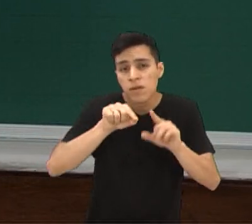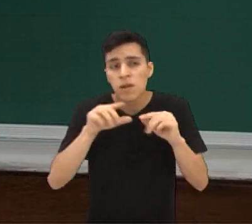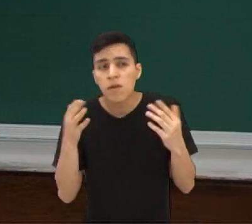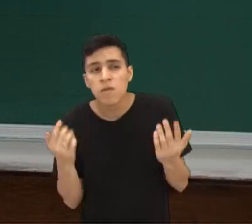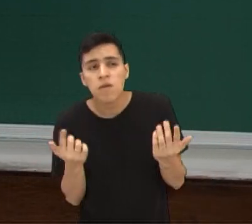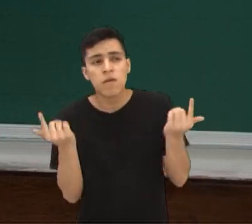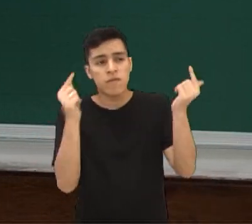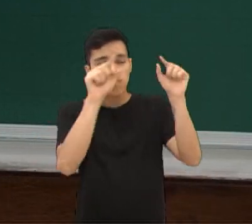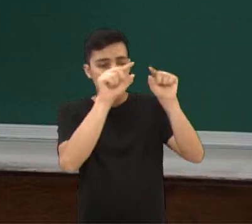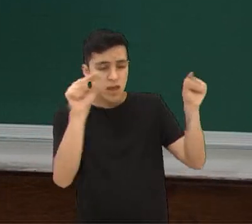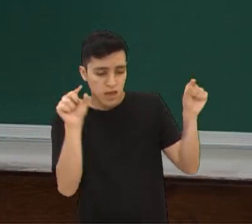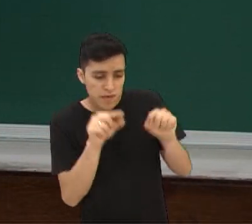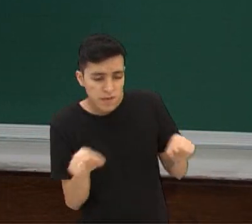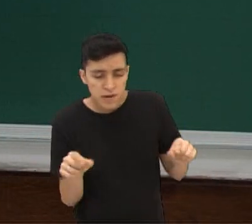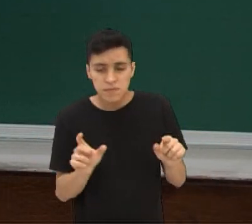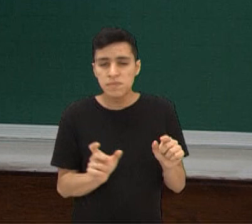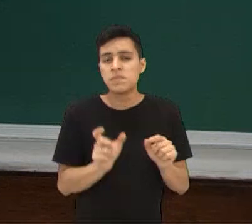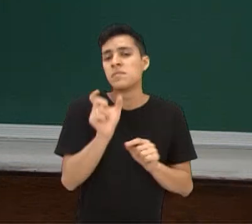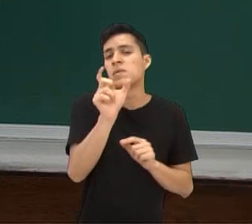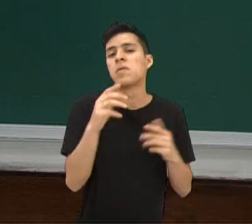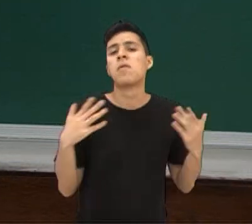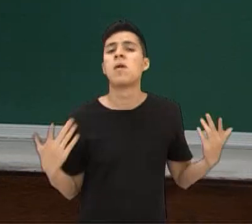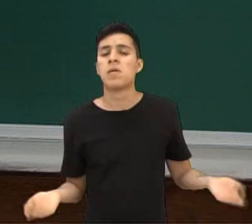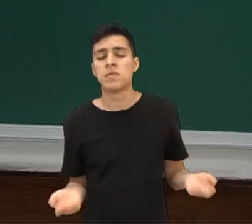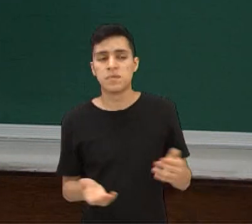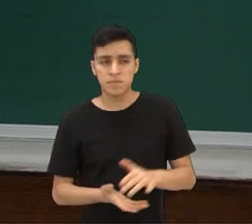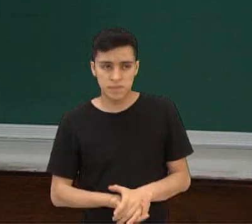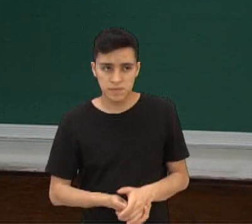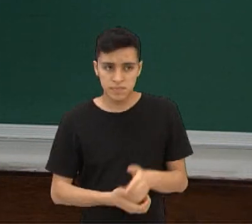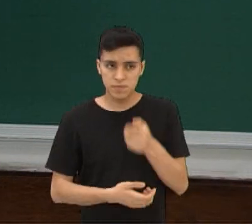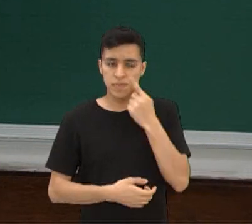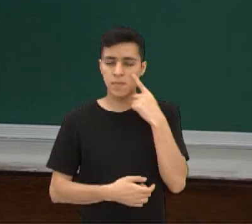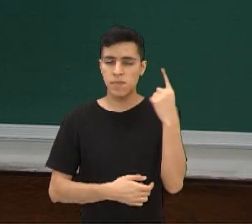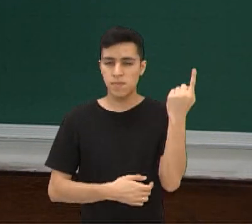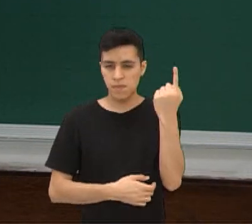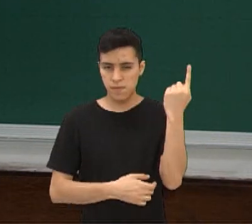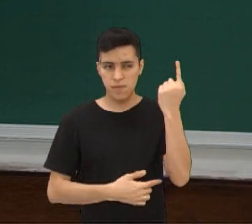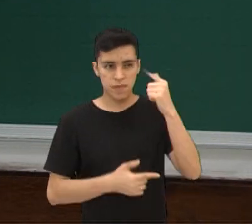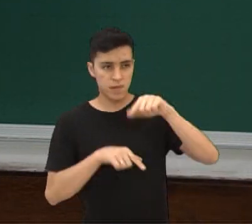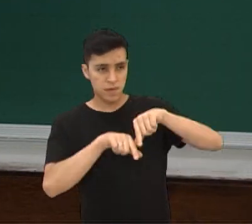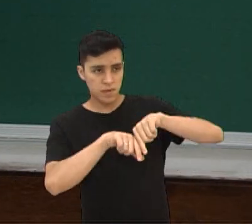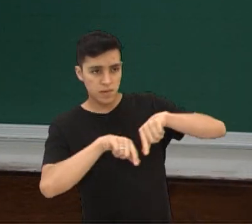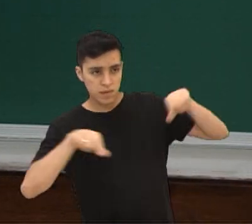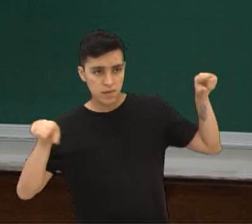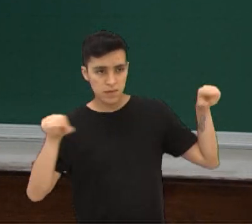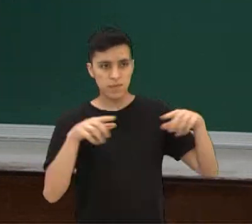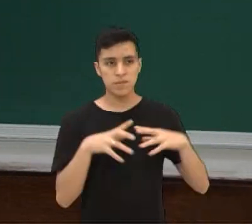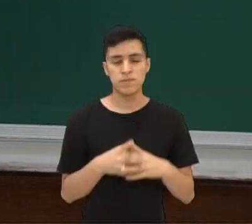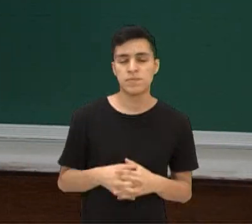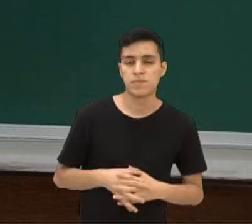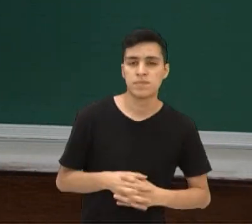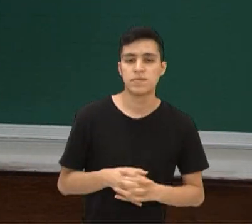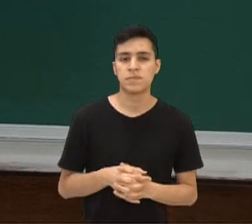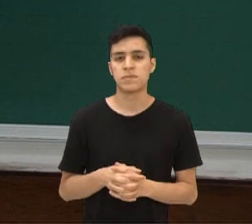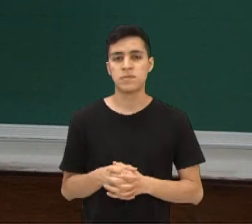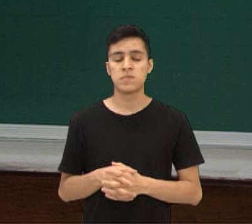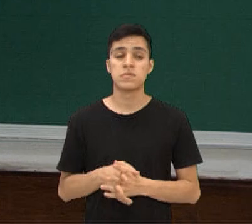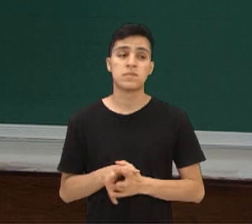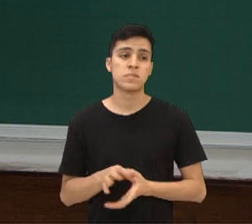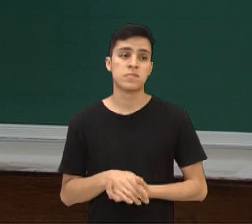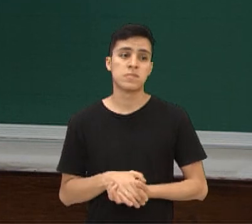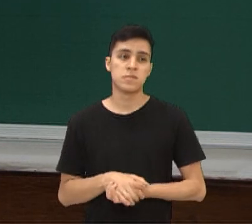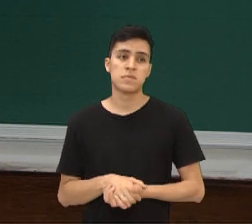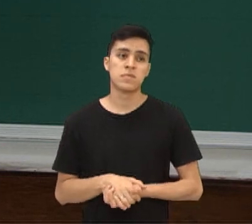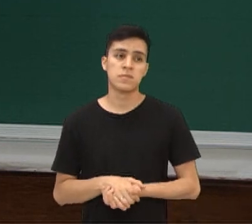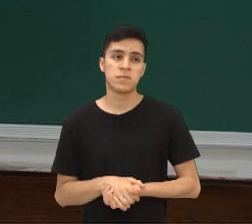duas frases. Number 1. Kurt Vonnegut was the one of America's best writer, was also a very